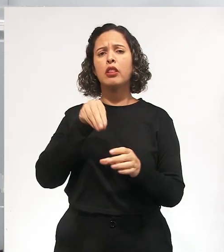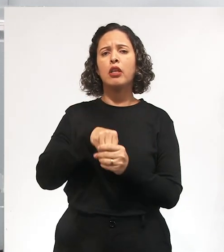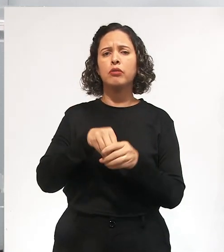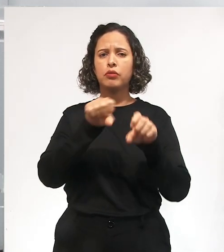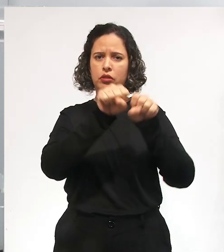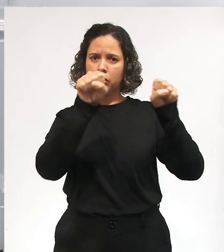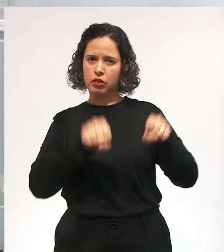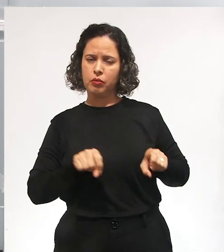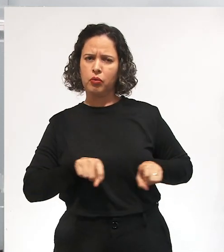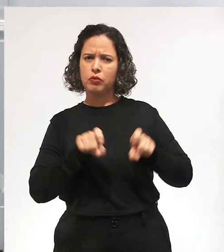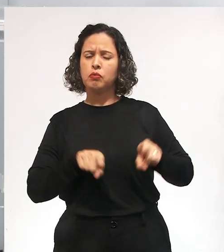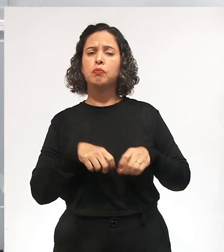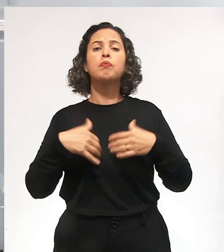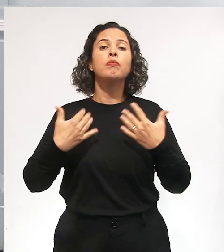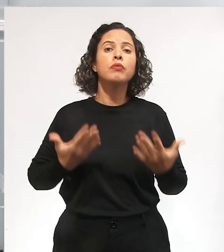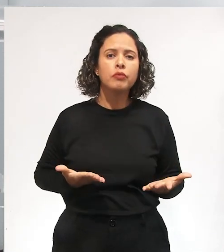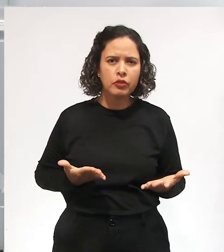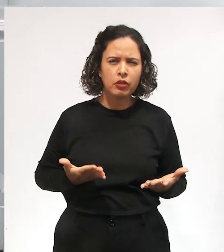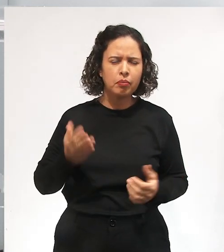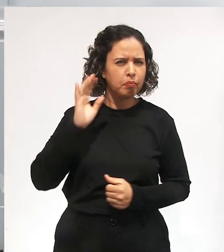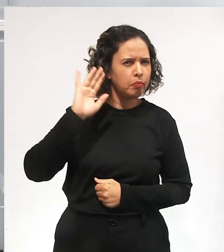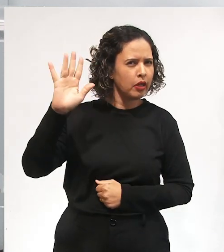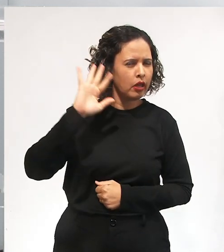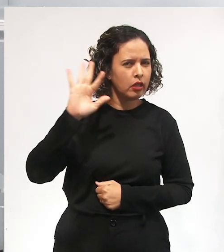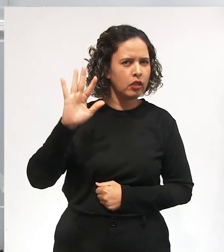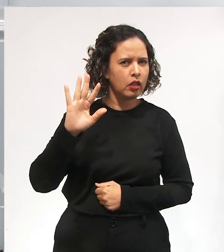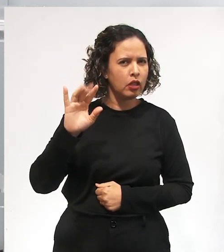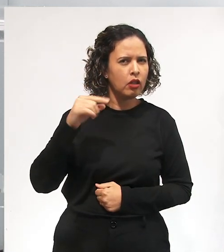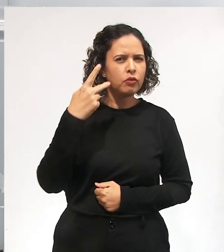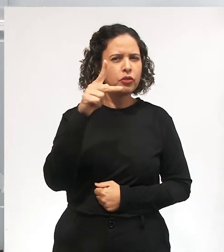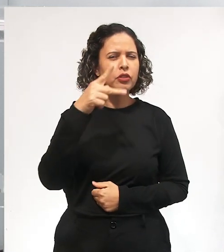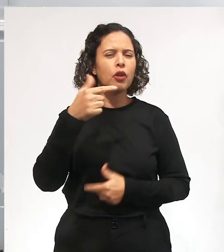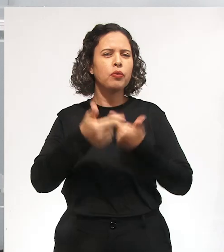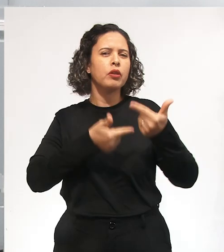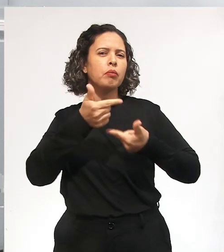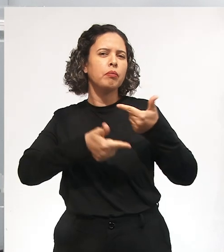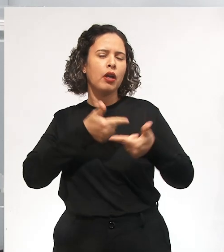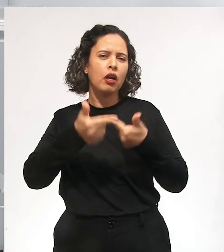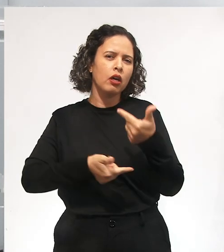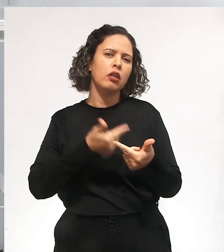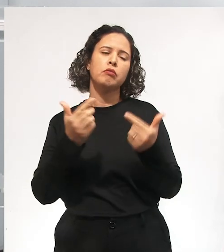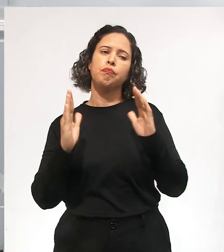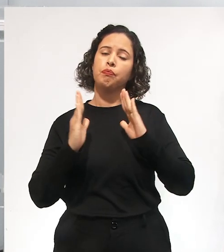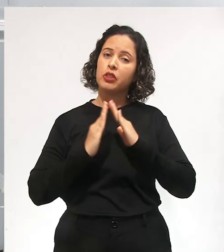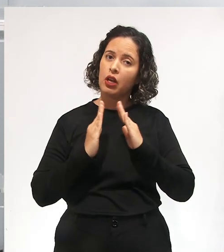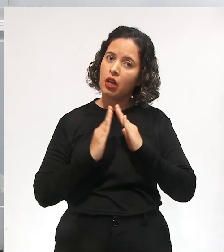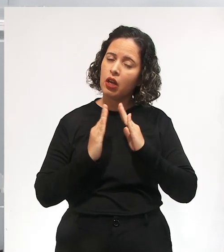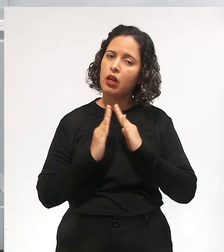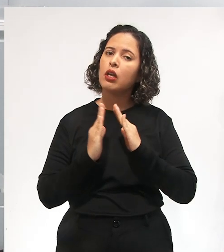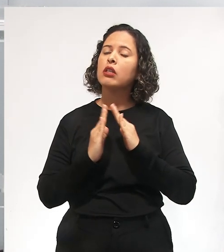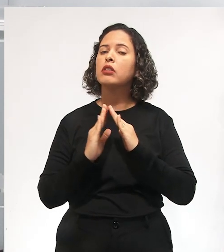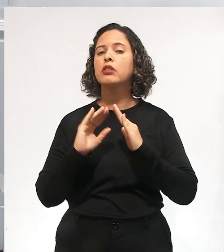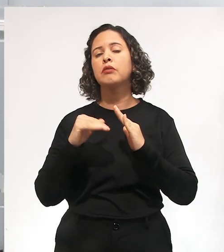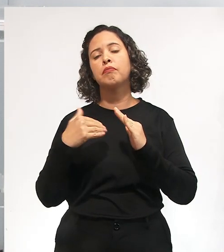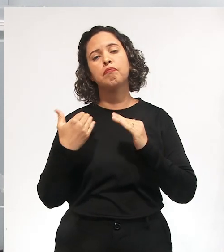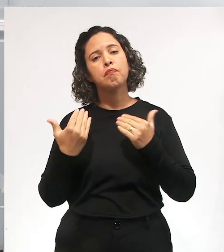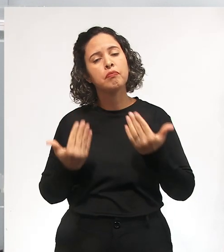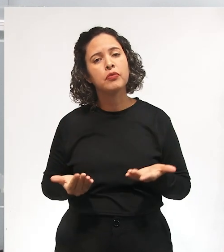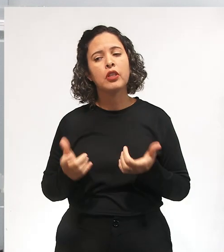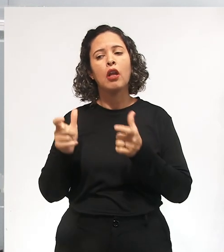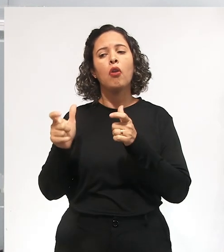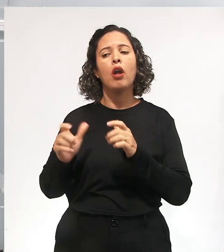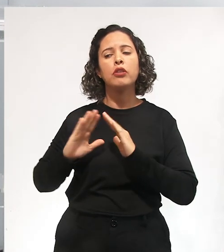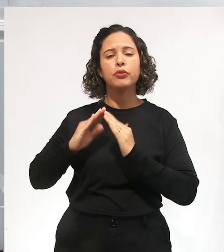sistema computacional? Para pensar aí lá no trabalho, né, aí em casa, lá